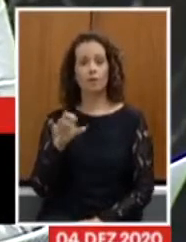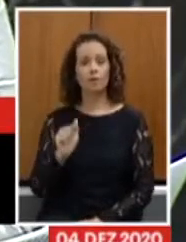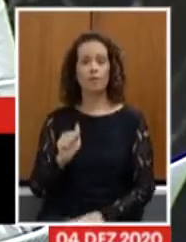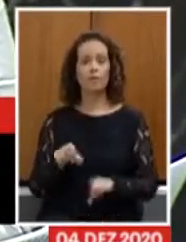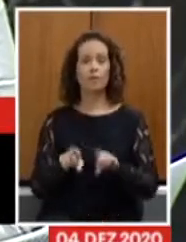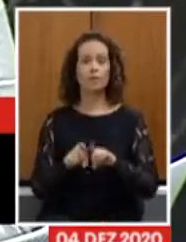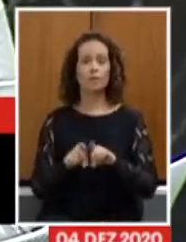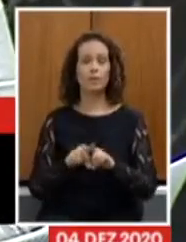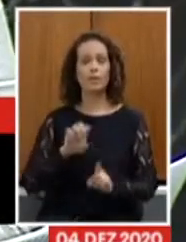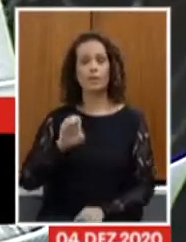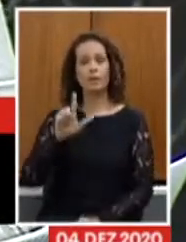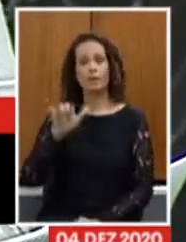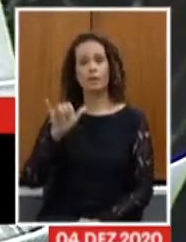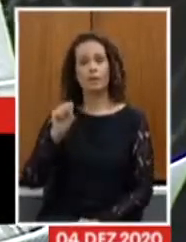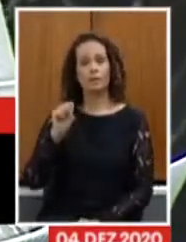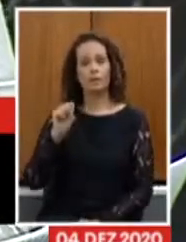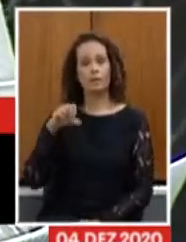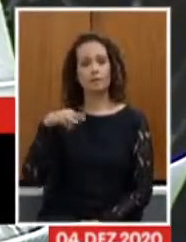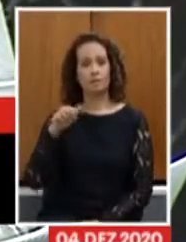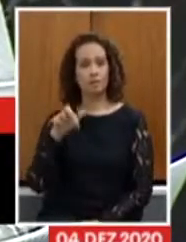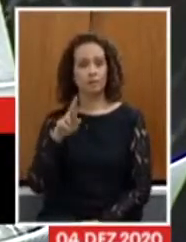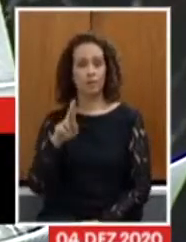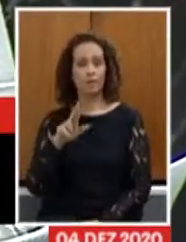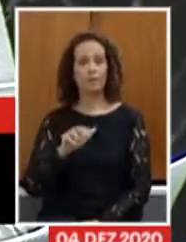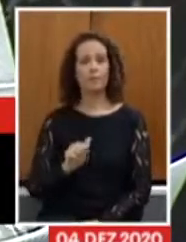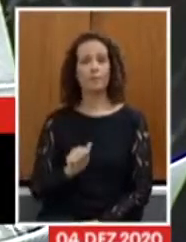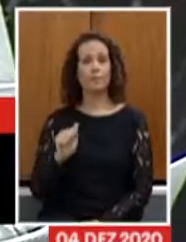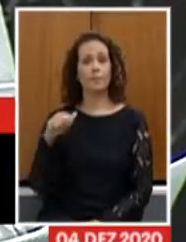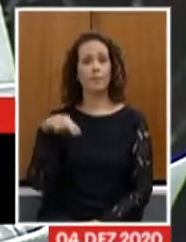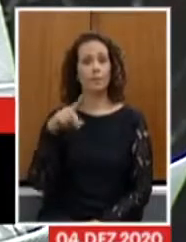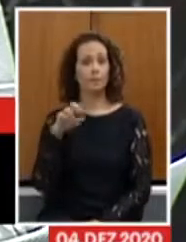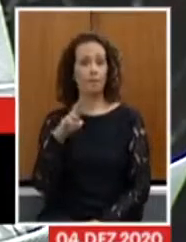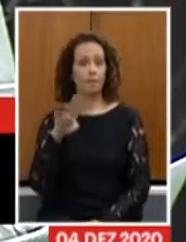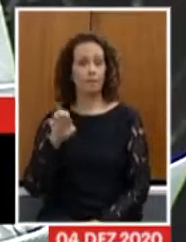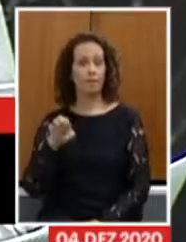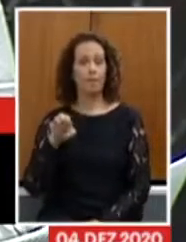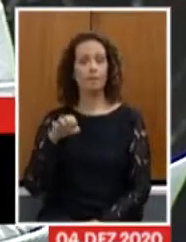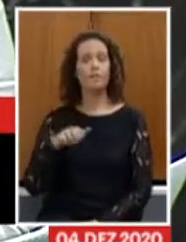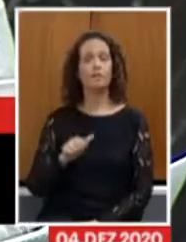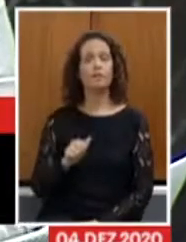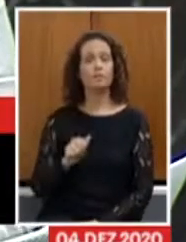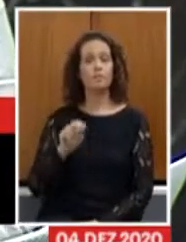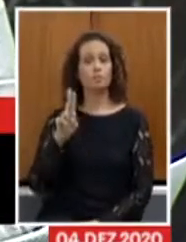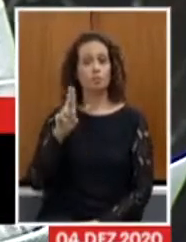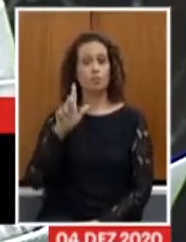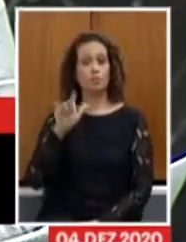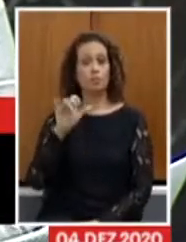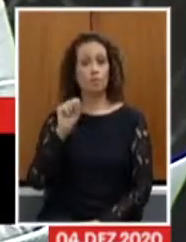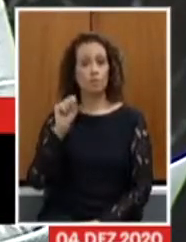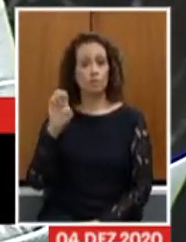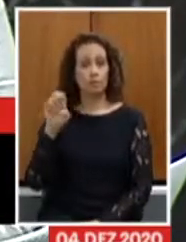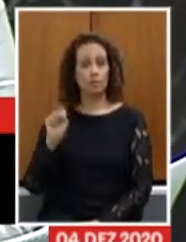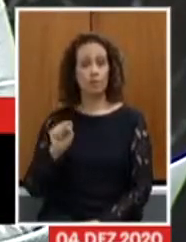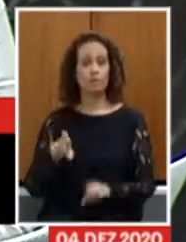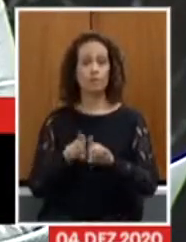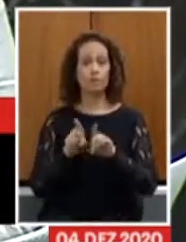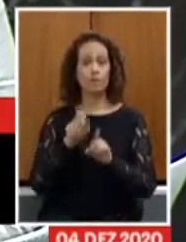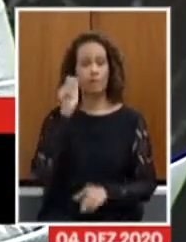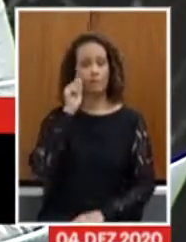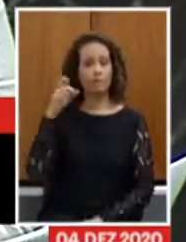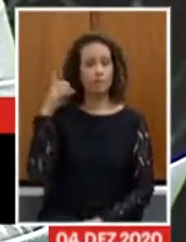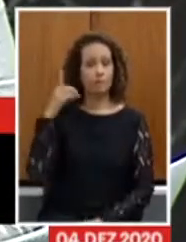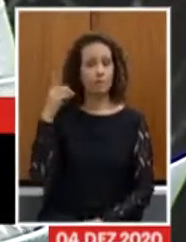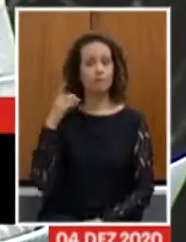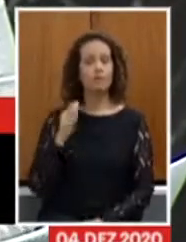Elismar Prado, André Quintão, Bosco, doutor Jean Freire e Ulisses Gomes, as deputadas Ana Paula Siqueira e Andréia